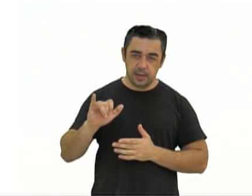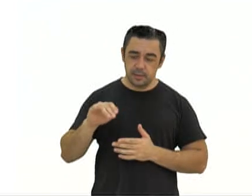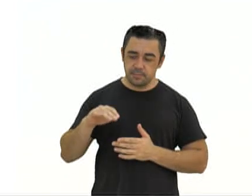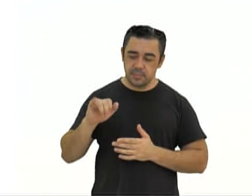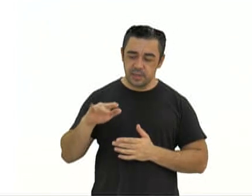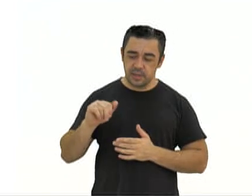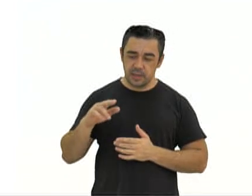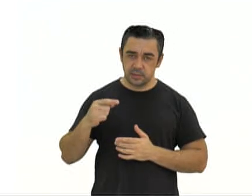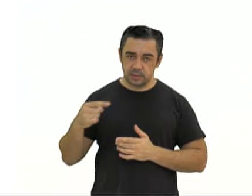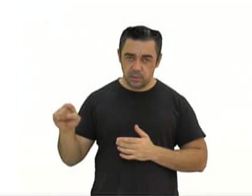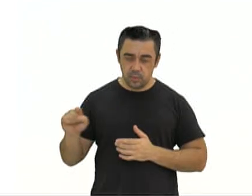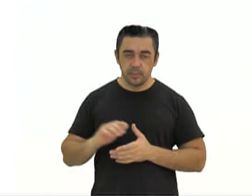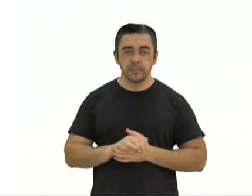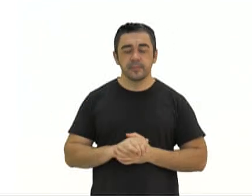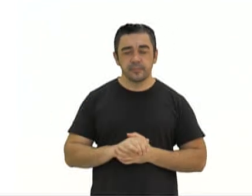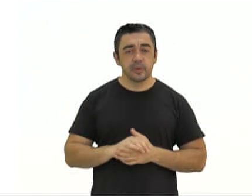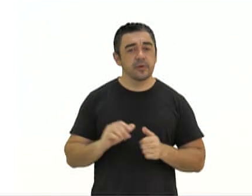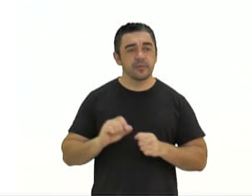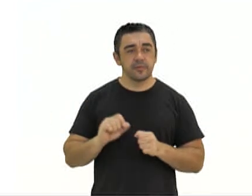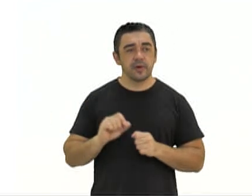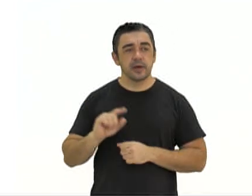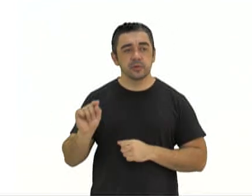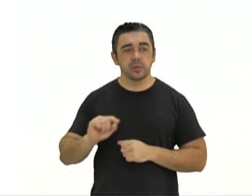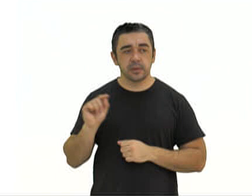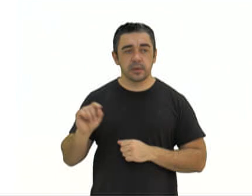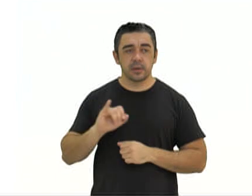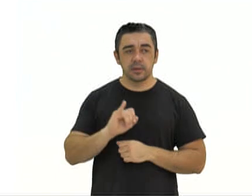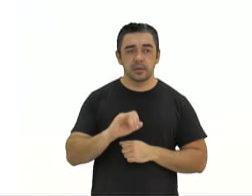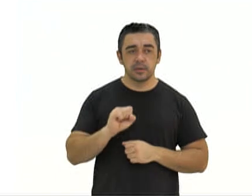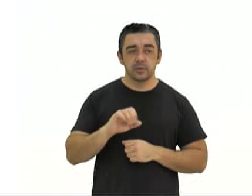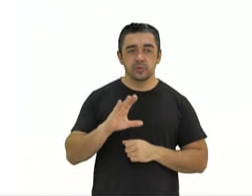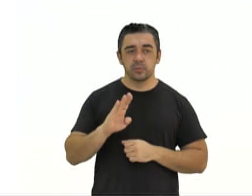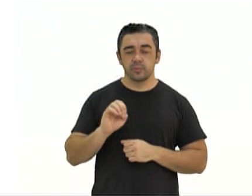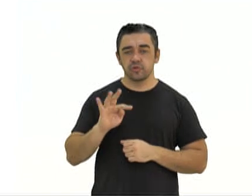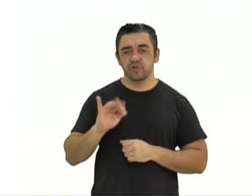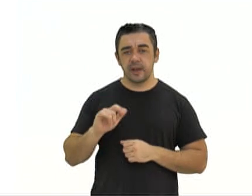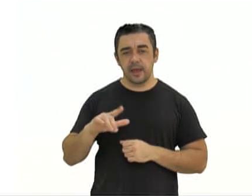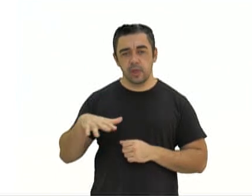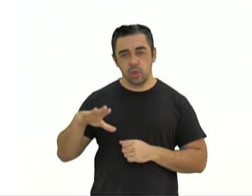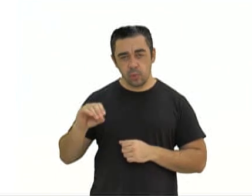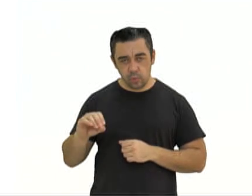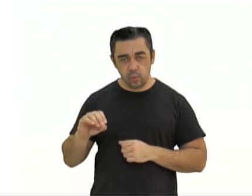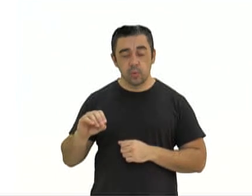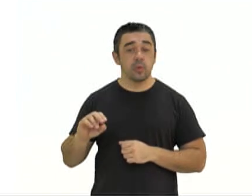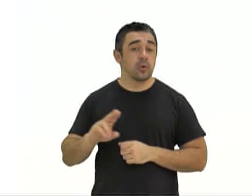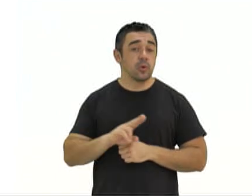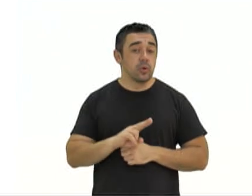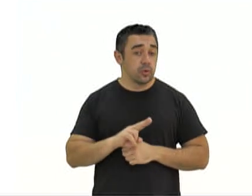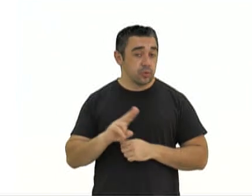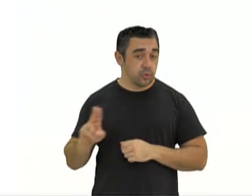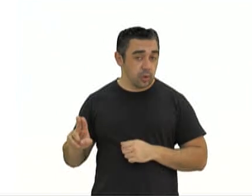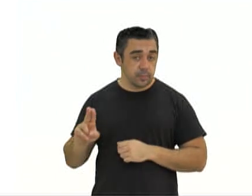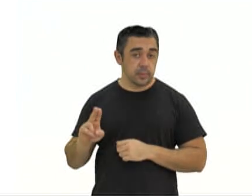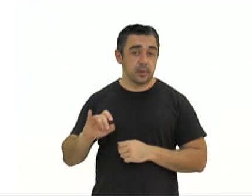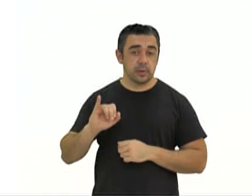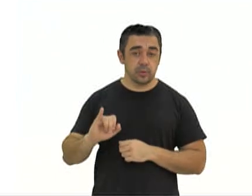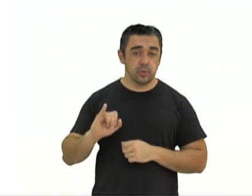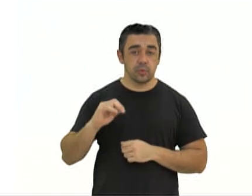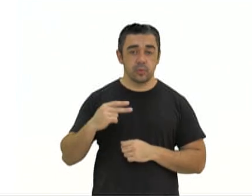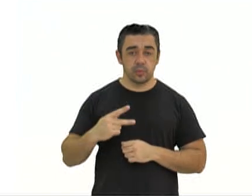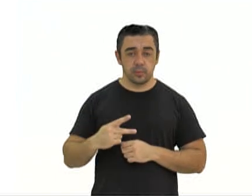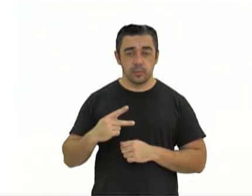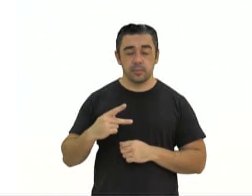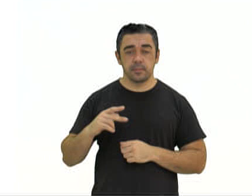eliminação, né? Produz o isobutileno, cujo o seu nome e o PAC,